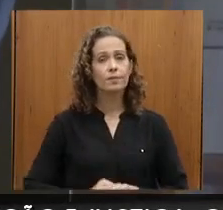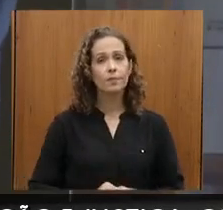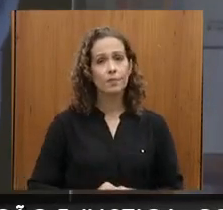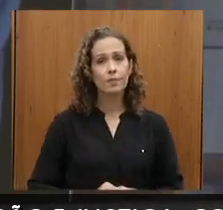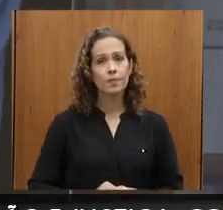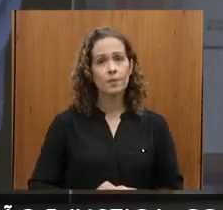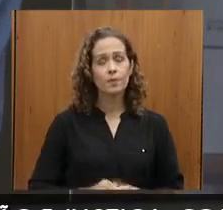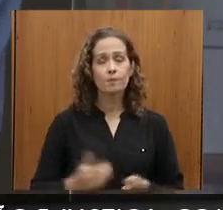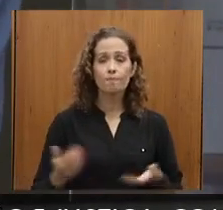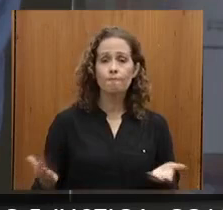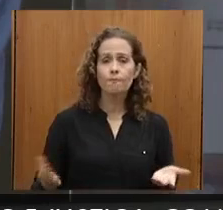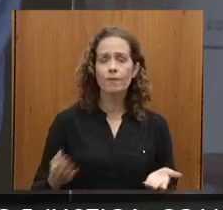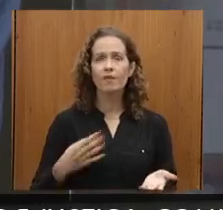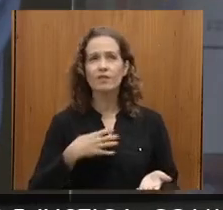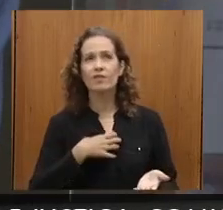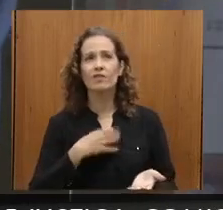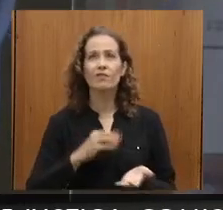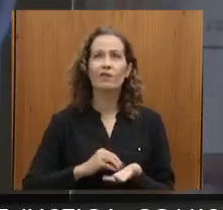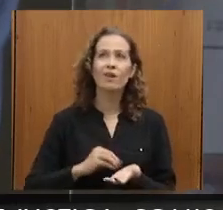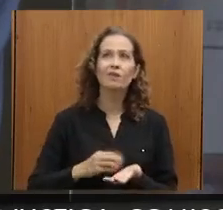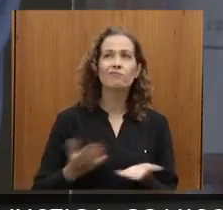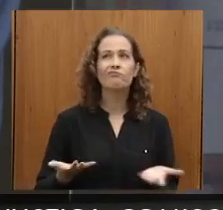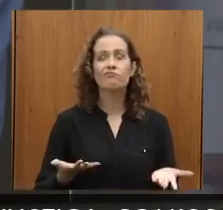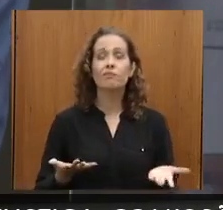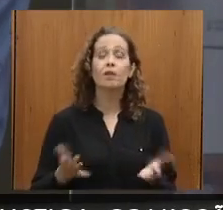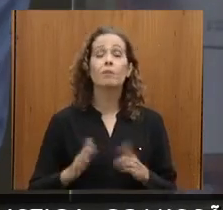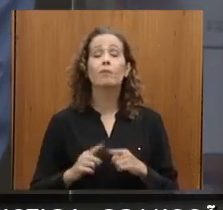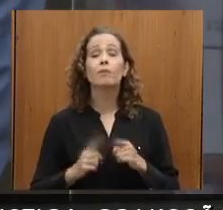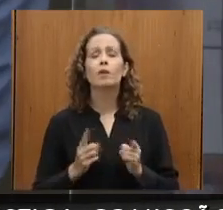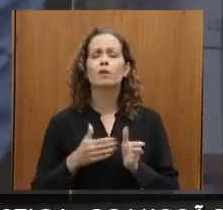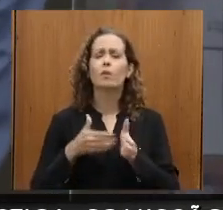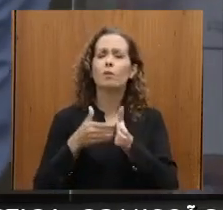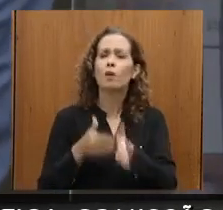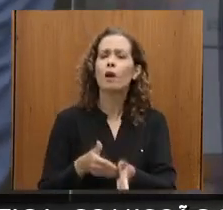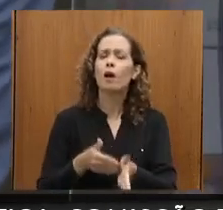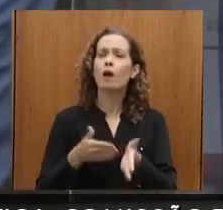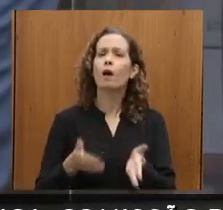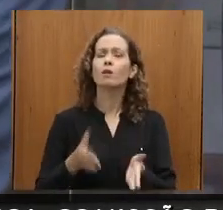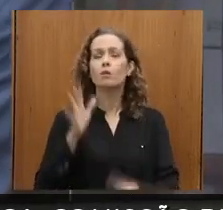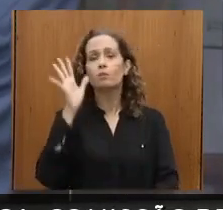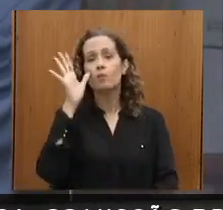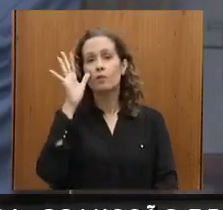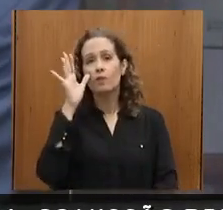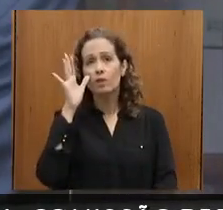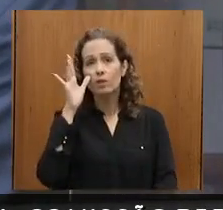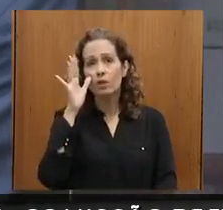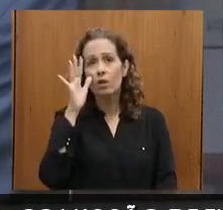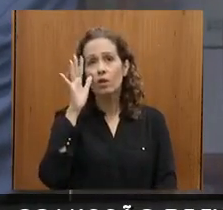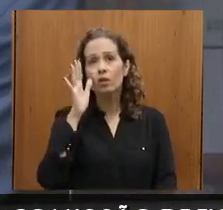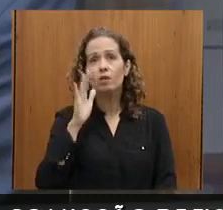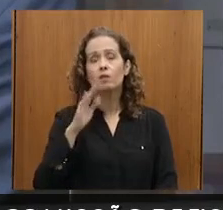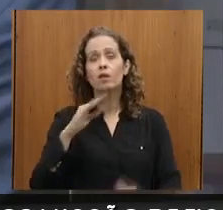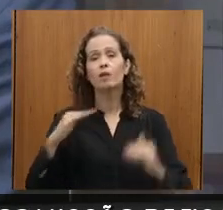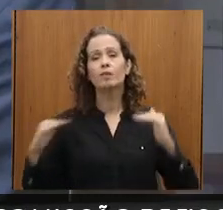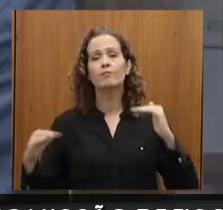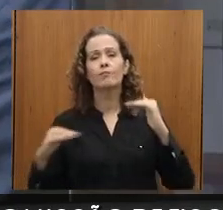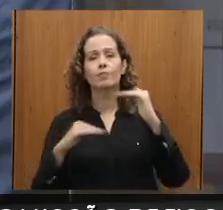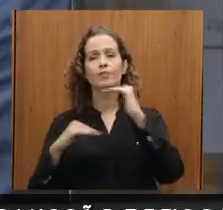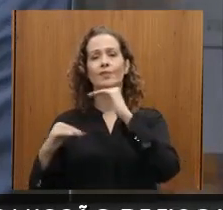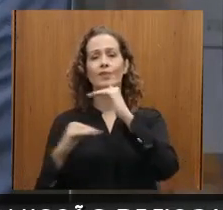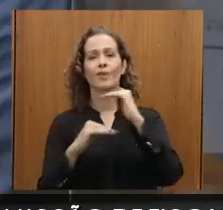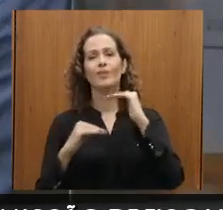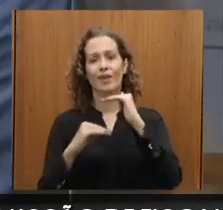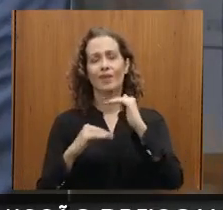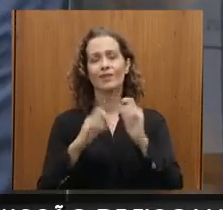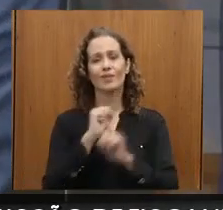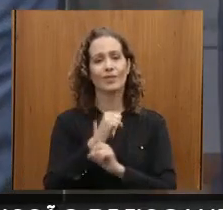Não que eu senti falta, mas eu tenho acompanhado muito o trabalho do Observatório das Desigualdades Sociais. Tem várias